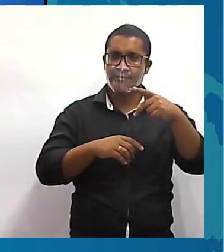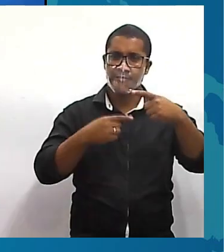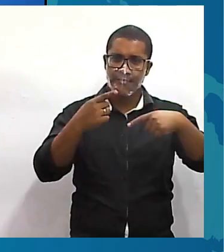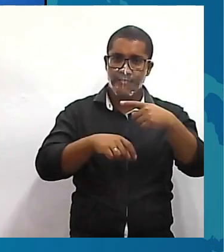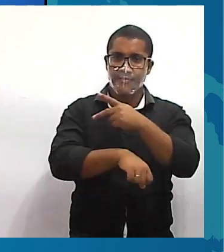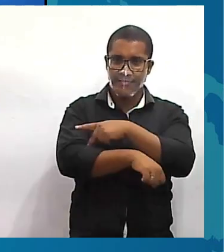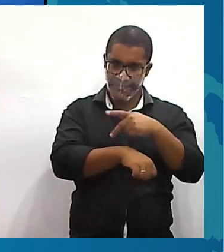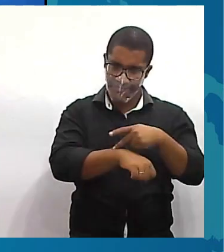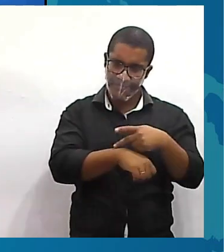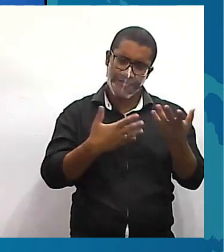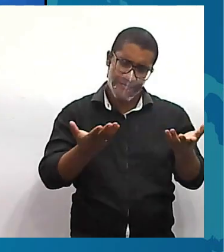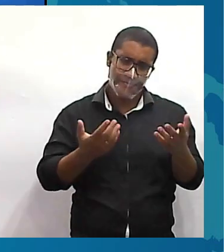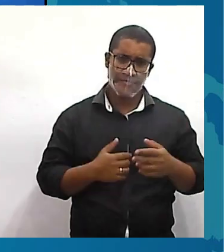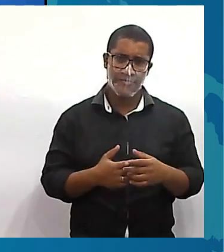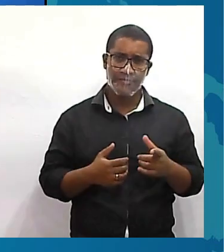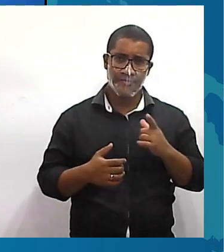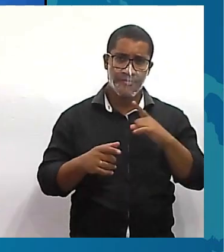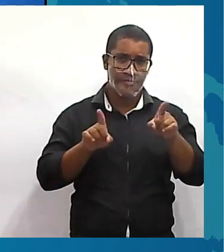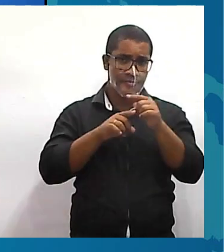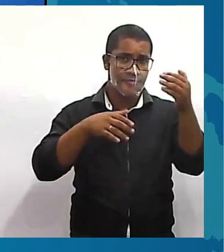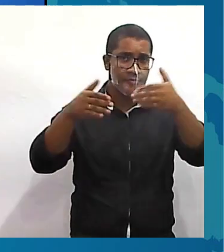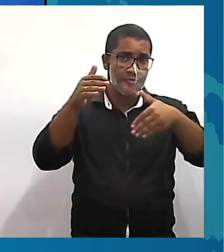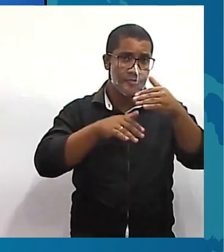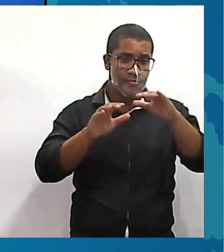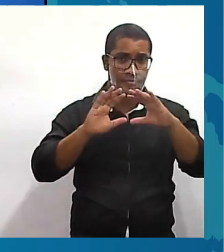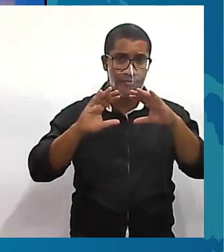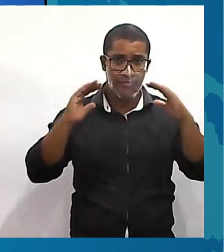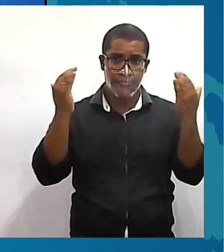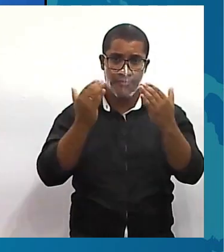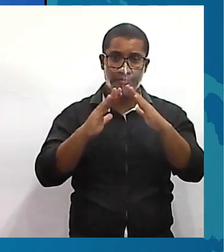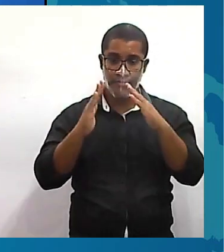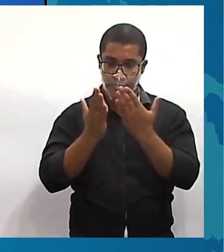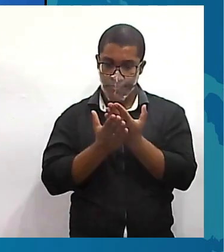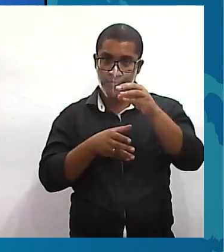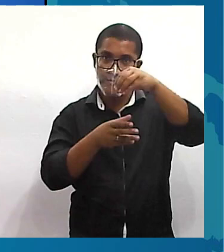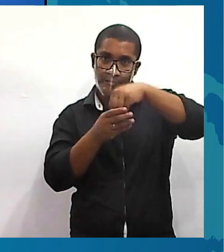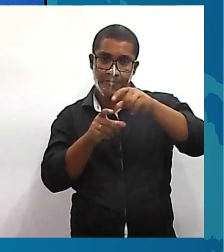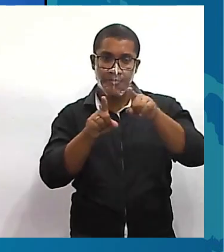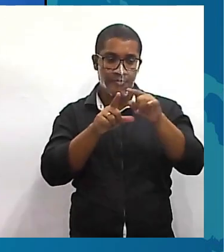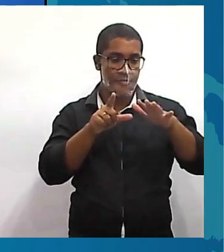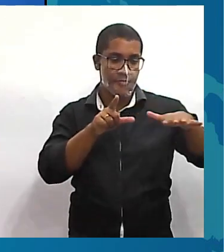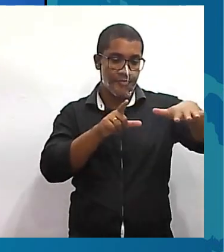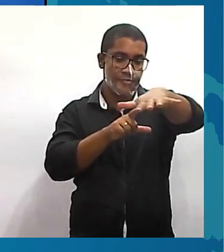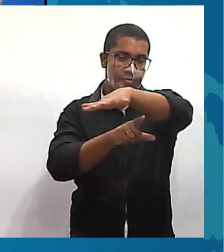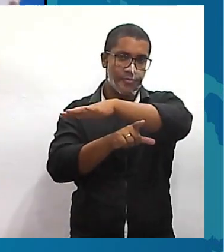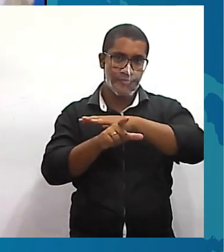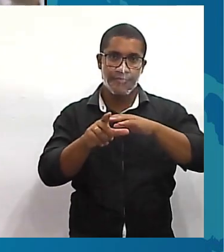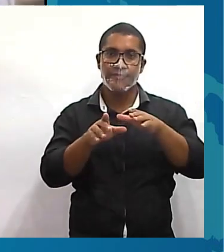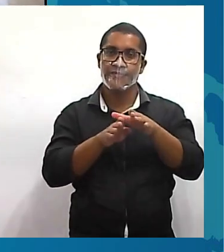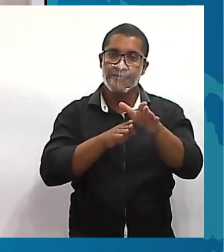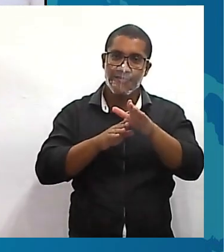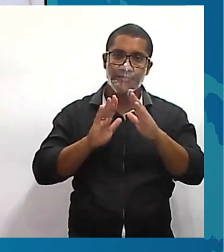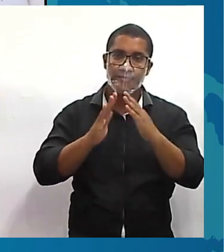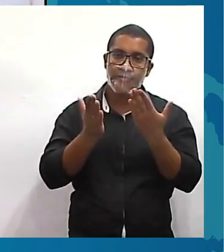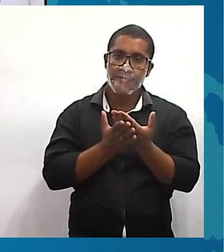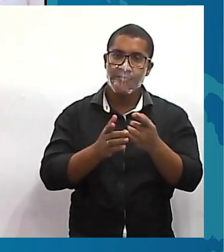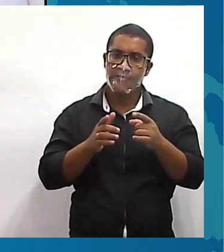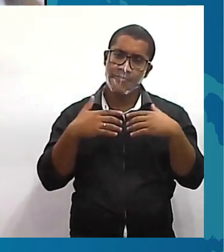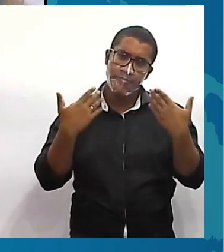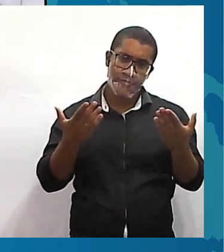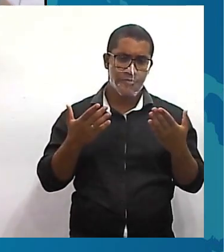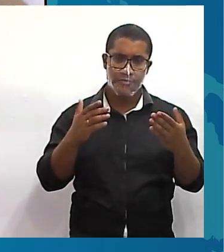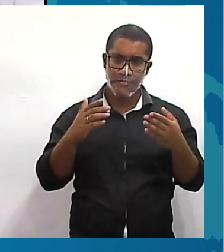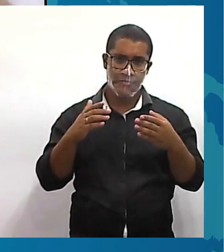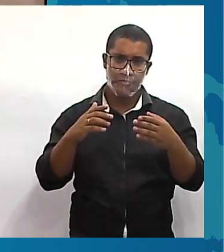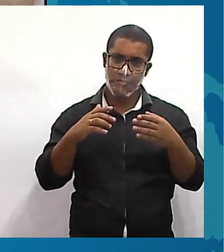discutir, e a participação também das comunidades escolar e local em conselhos escolares ou equivalentes. Então,